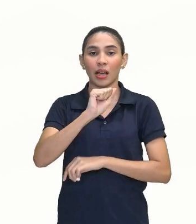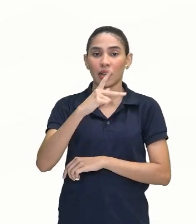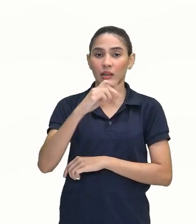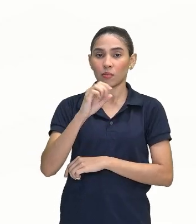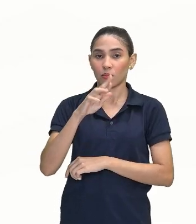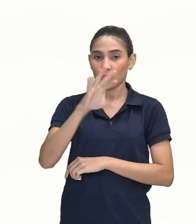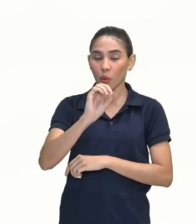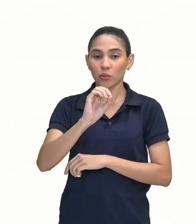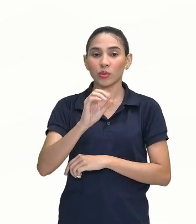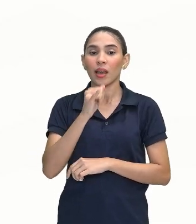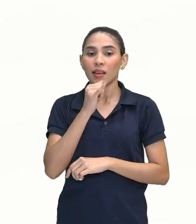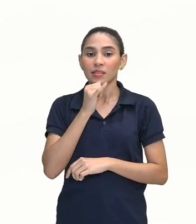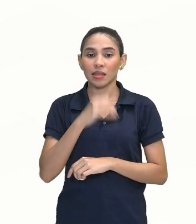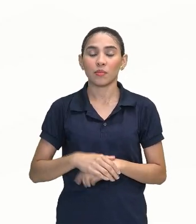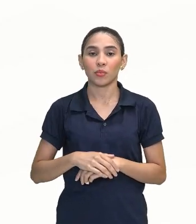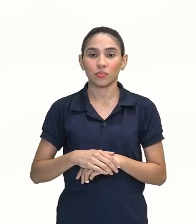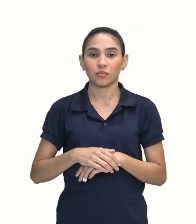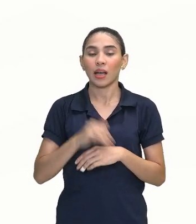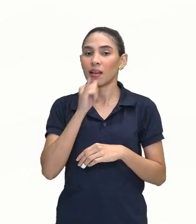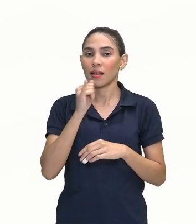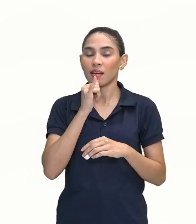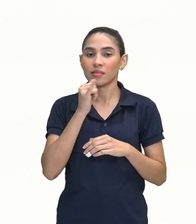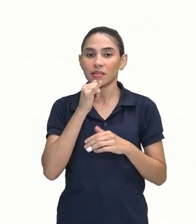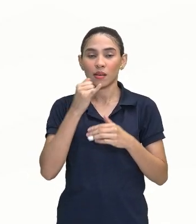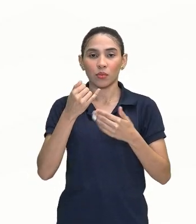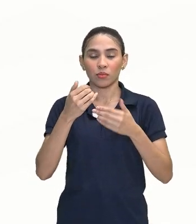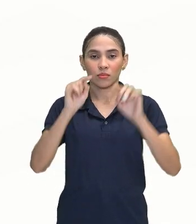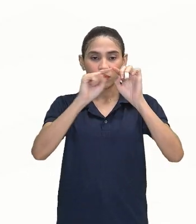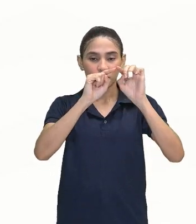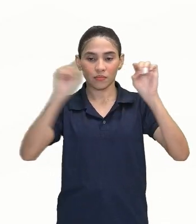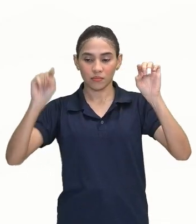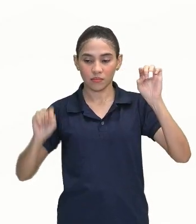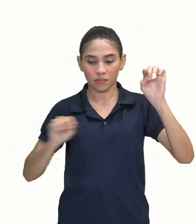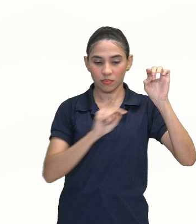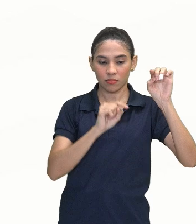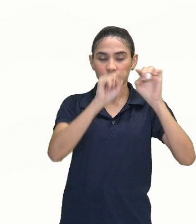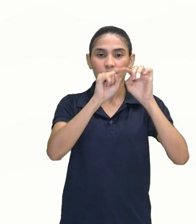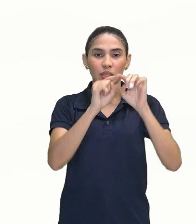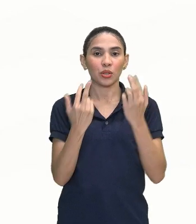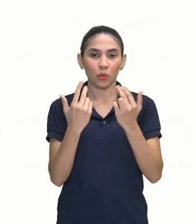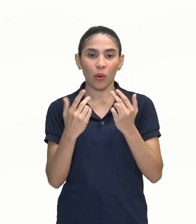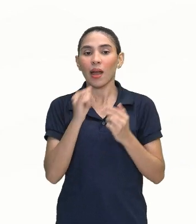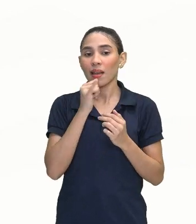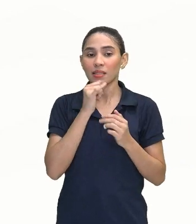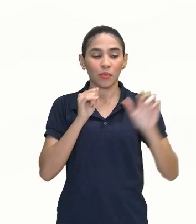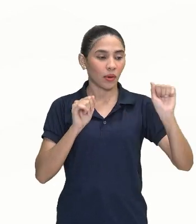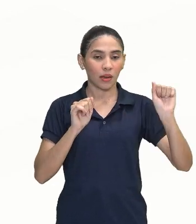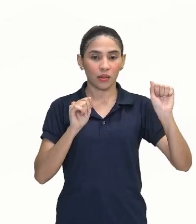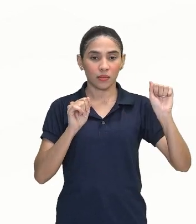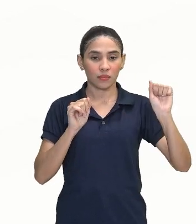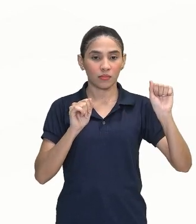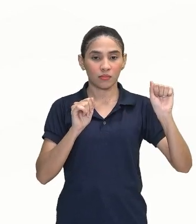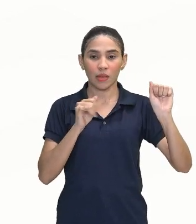que estão um de frente para o outro, eles possuem a mesma medida. Então, por exemplo, se esse lado aqui à